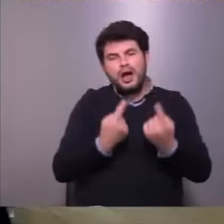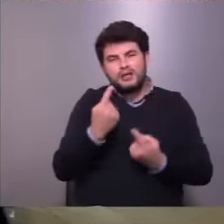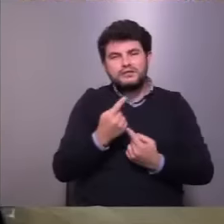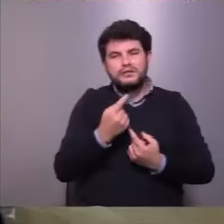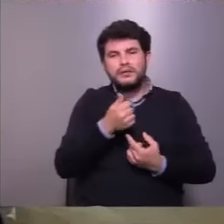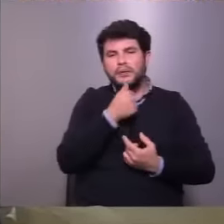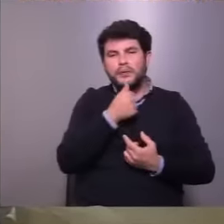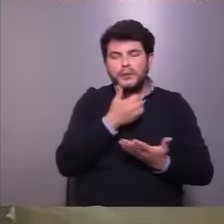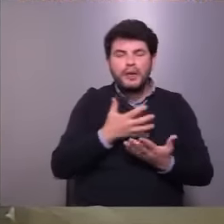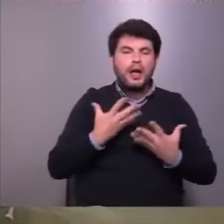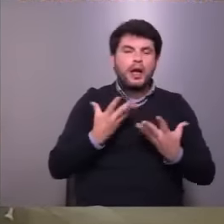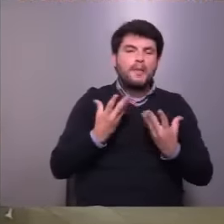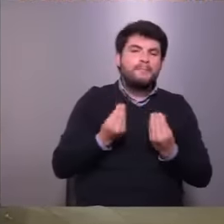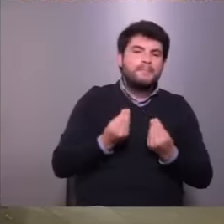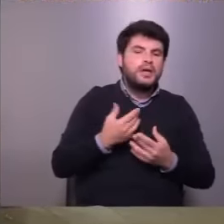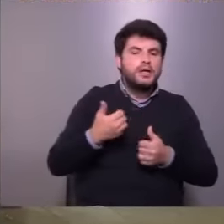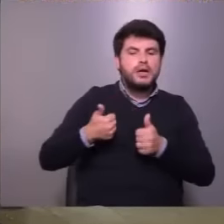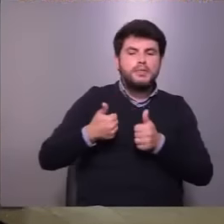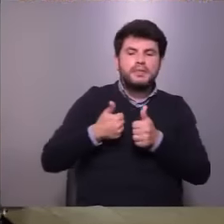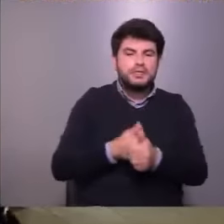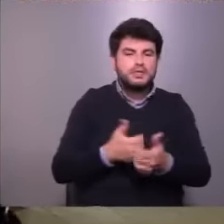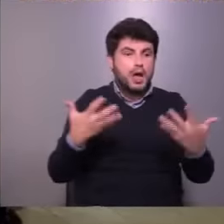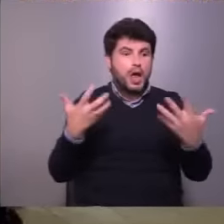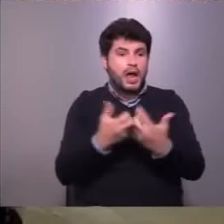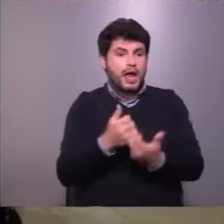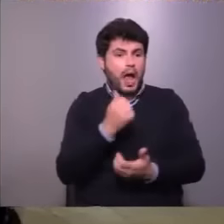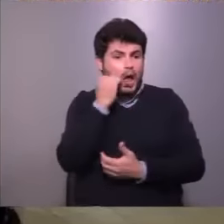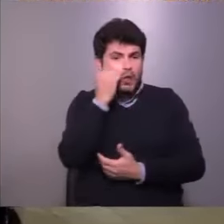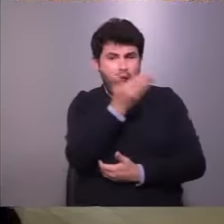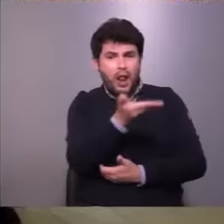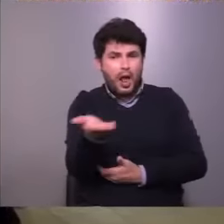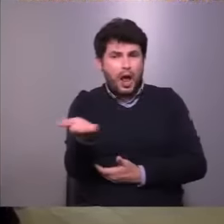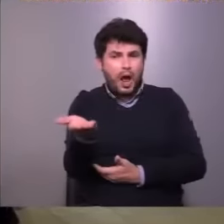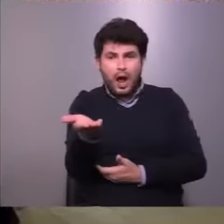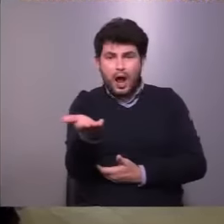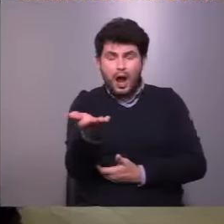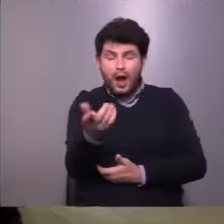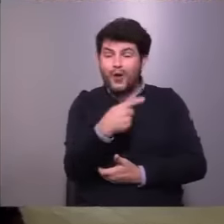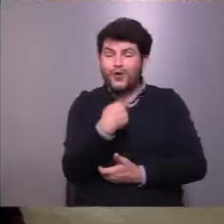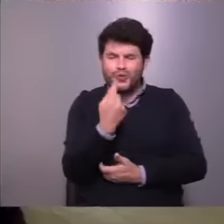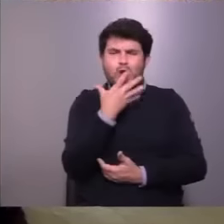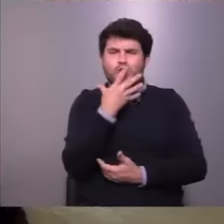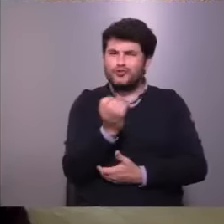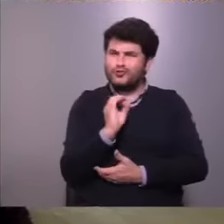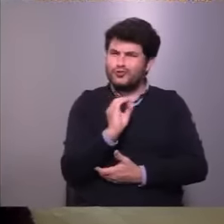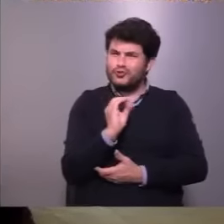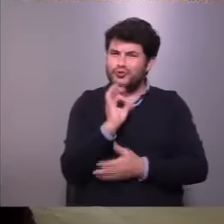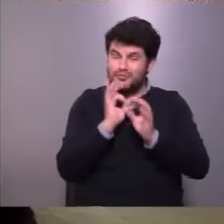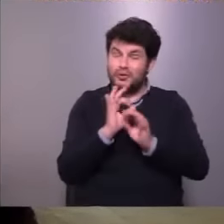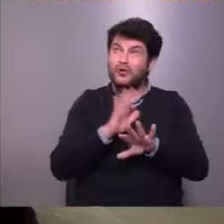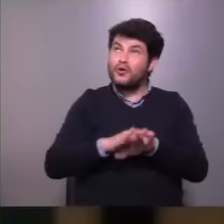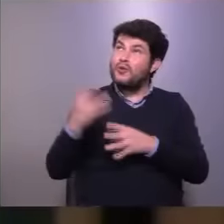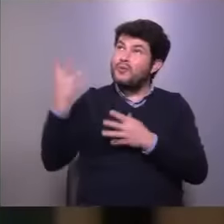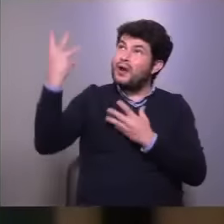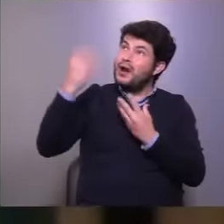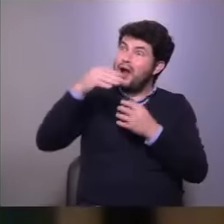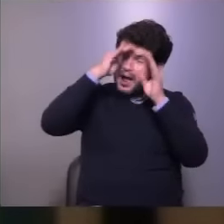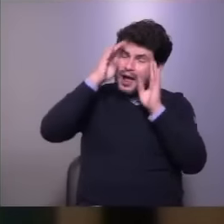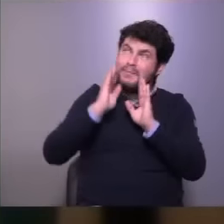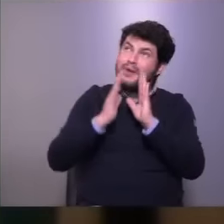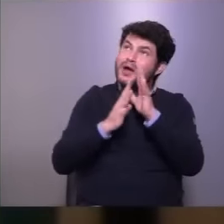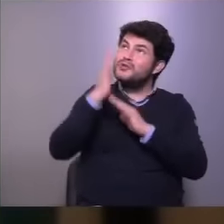Deus. Nos caminhos da vida, tantas vezes trilhados na noite da solidão, do medo, da perseguição, da